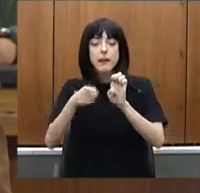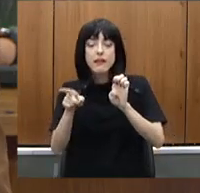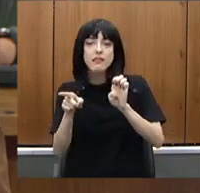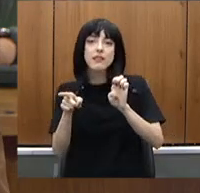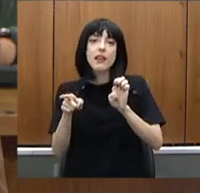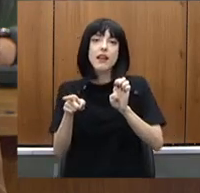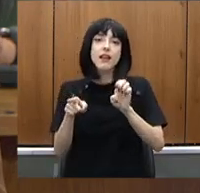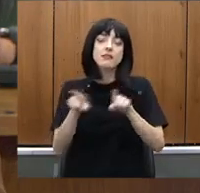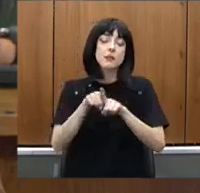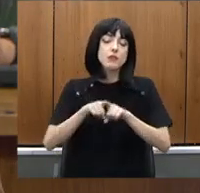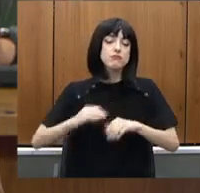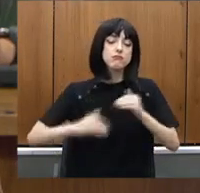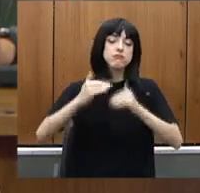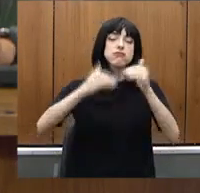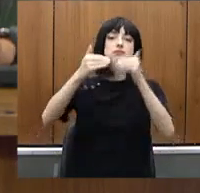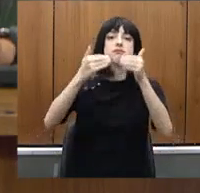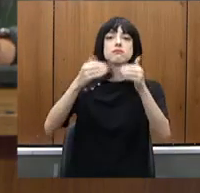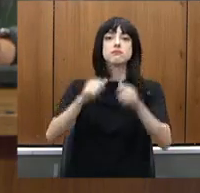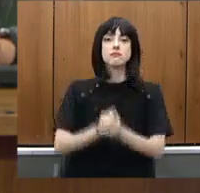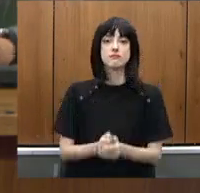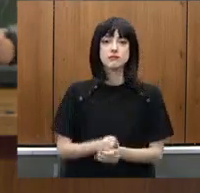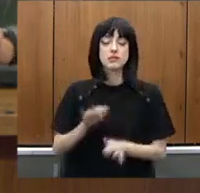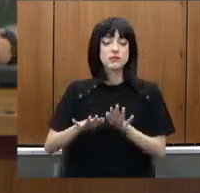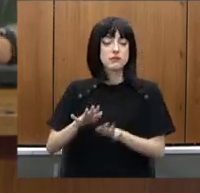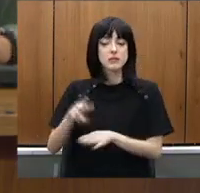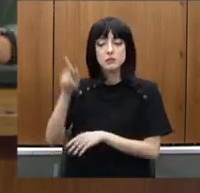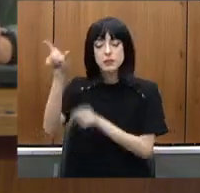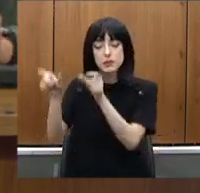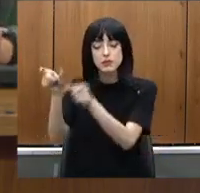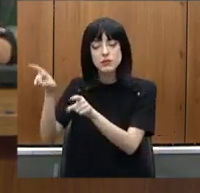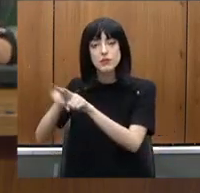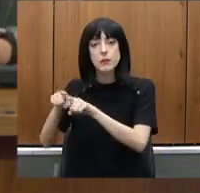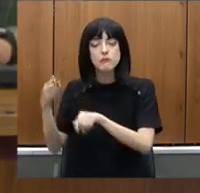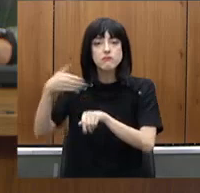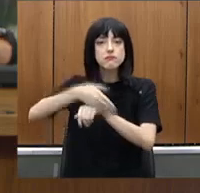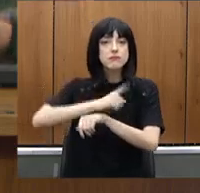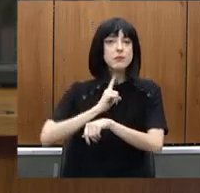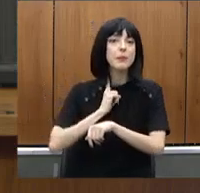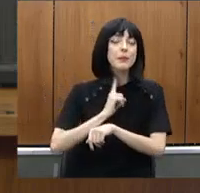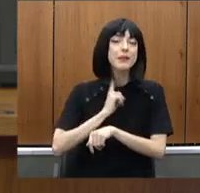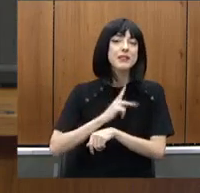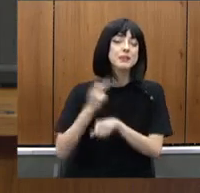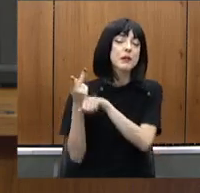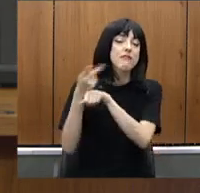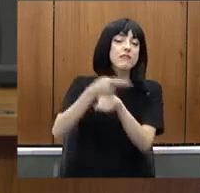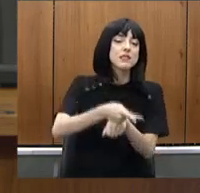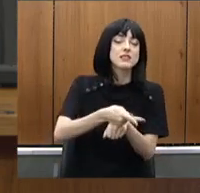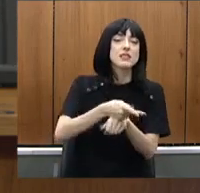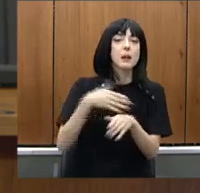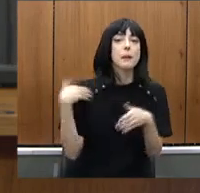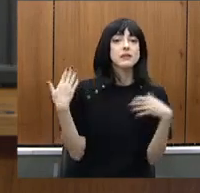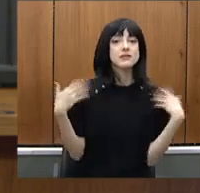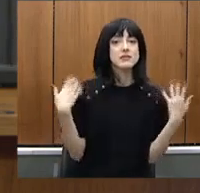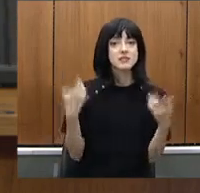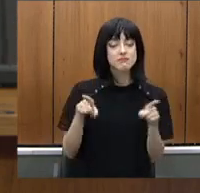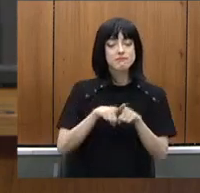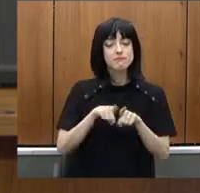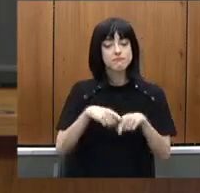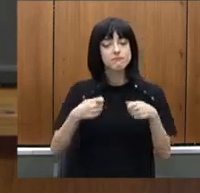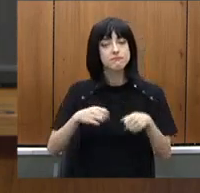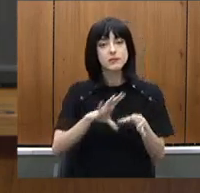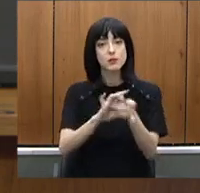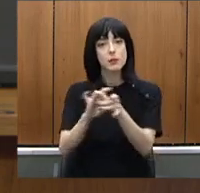que venham pelo menos para passear né seguro Então dessa dentro dessa missão nós temos alguns uma visão temos alguns valores